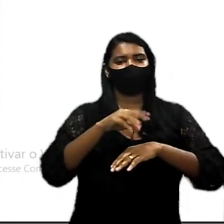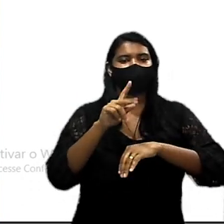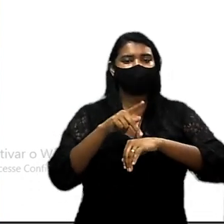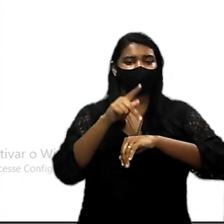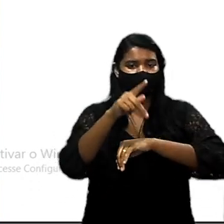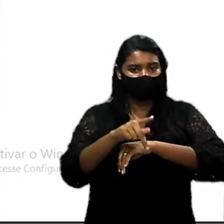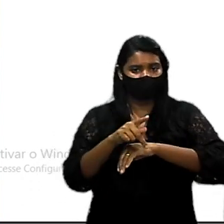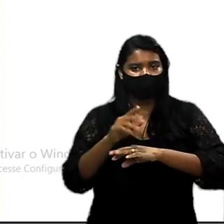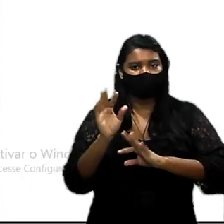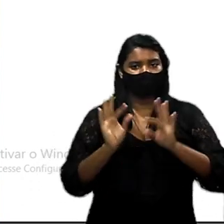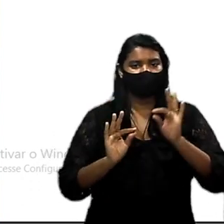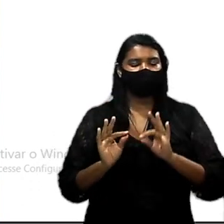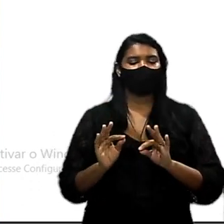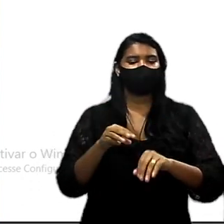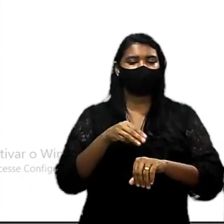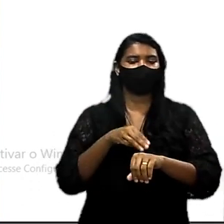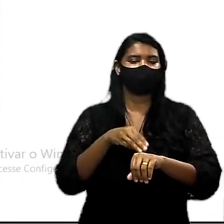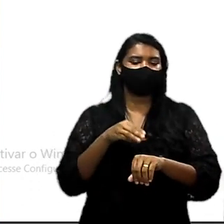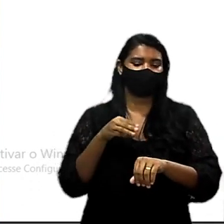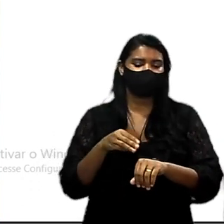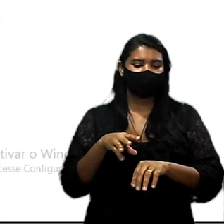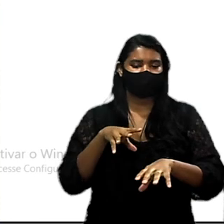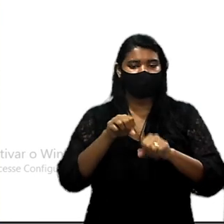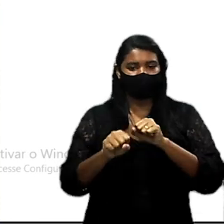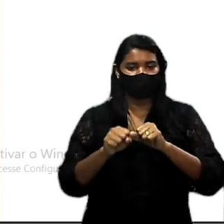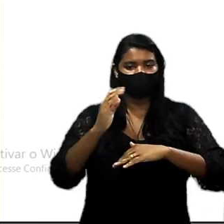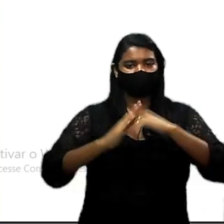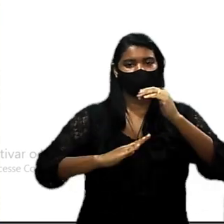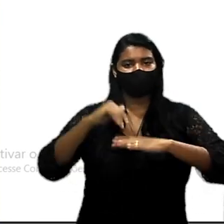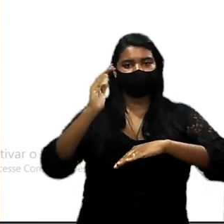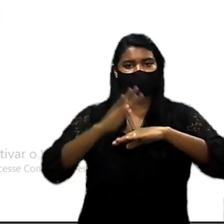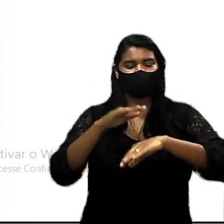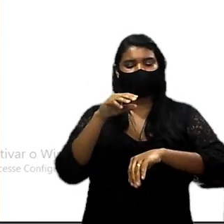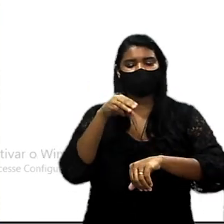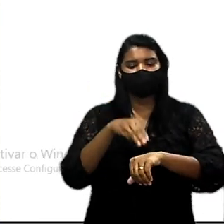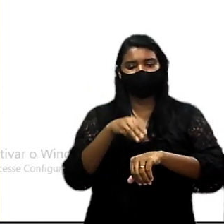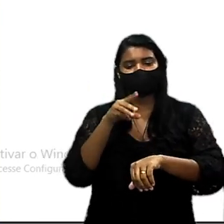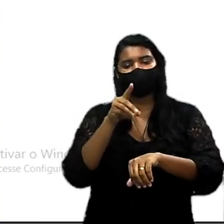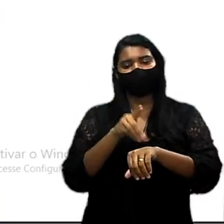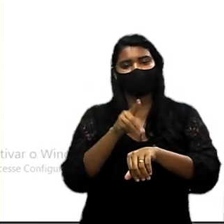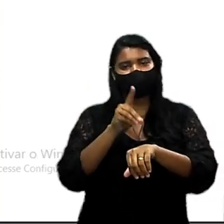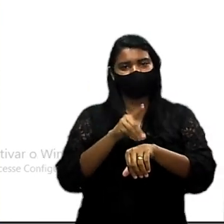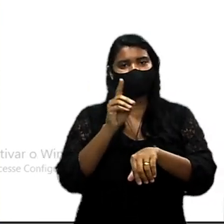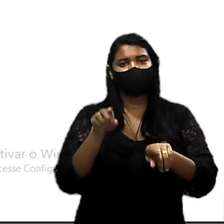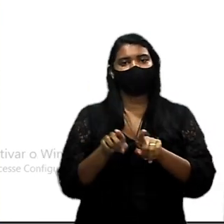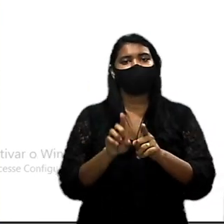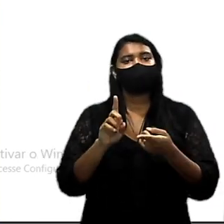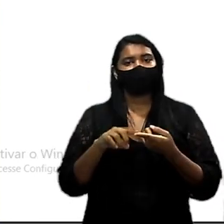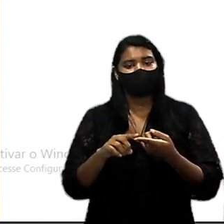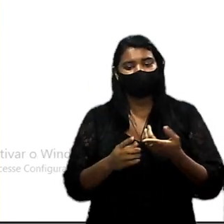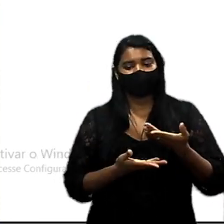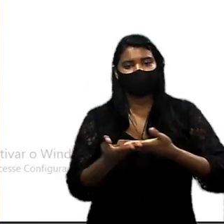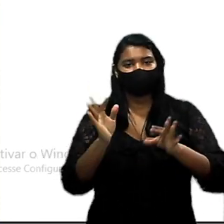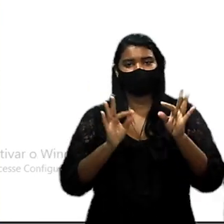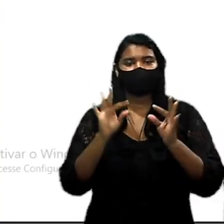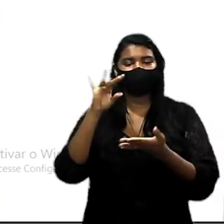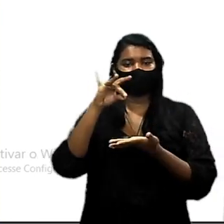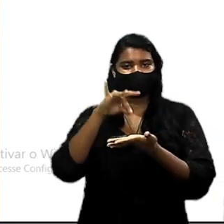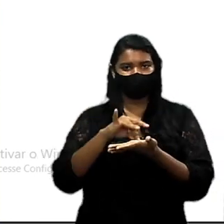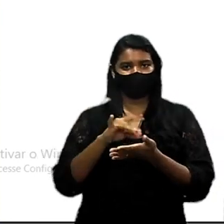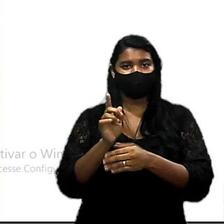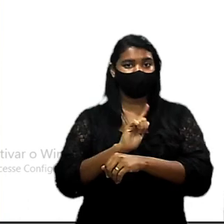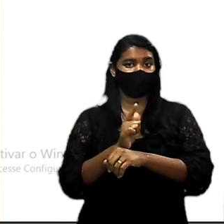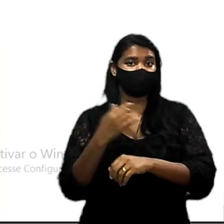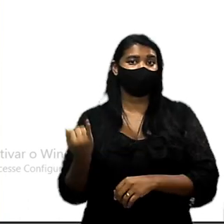especializações, né, de formação a nível de mestrado, por exemplo, e de doutorado, lida muito com esse conceito da gestão,